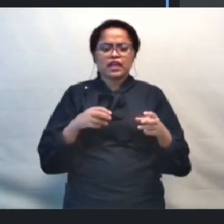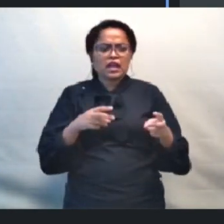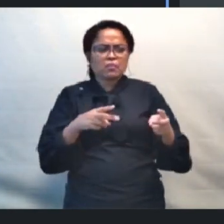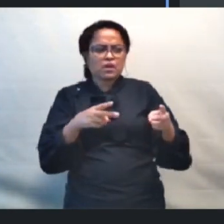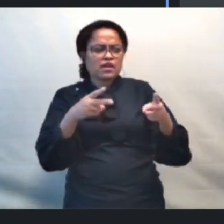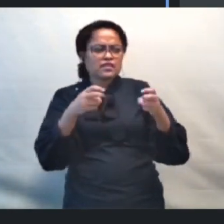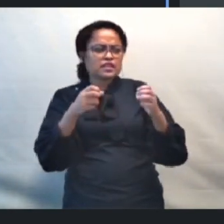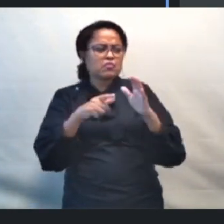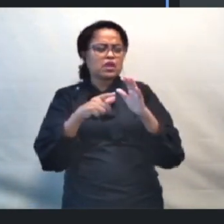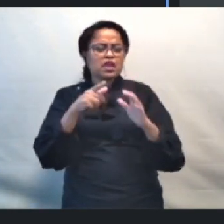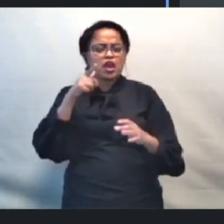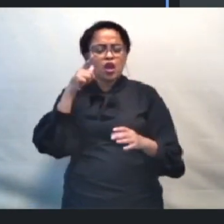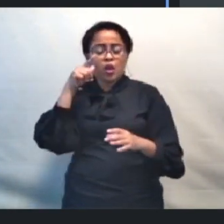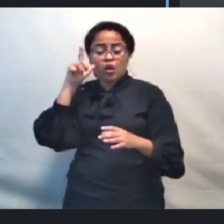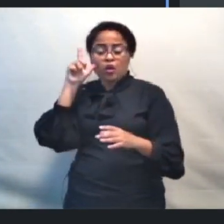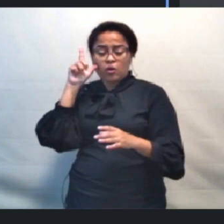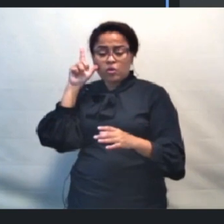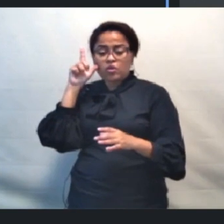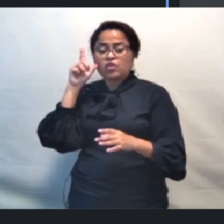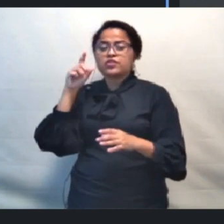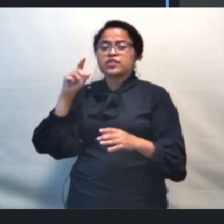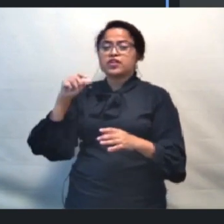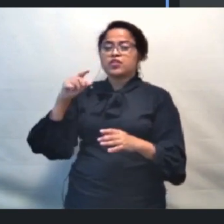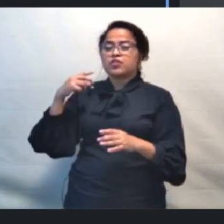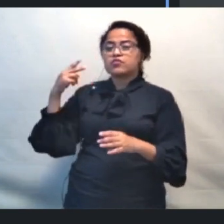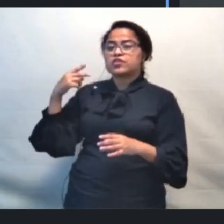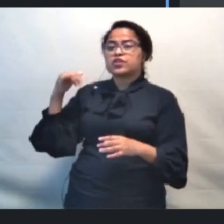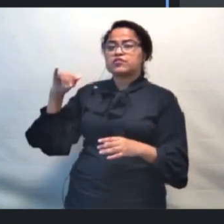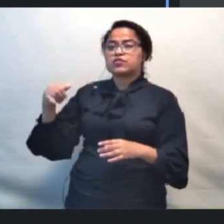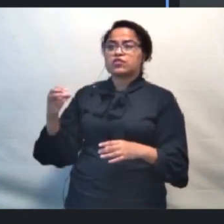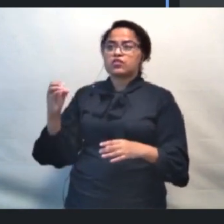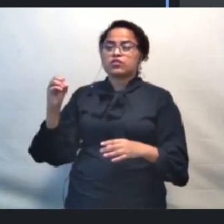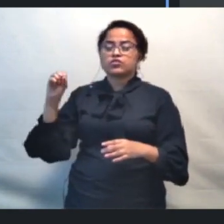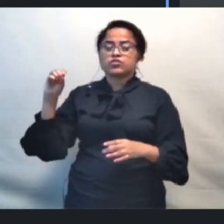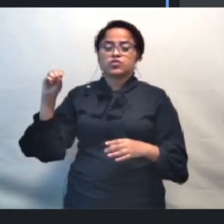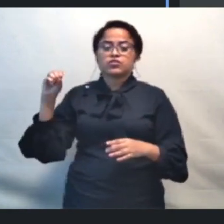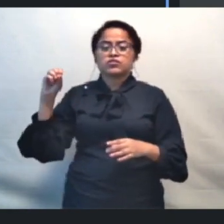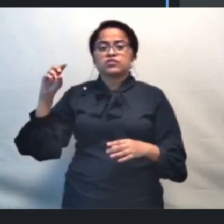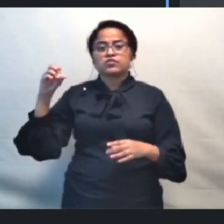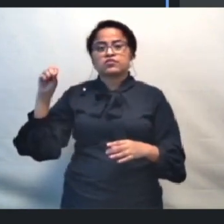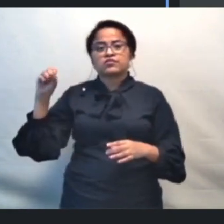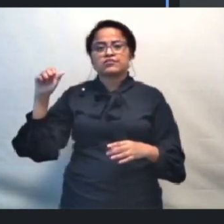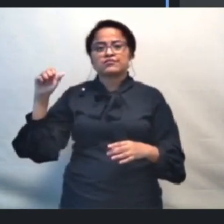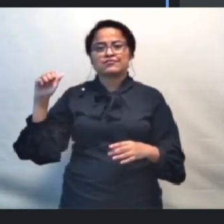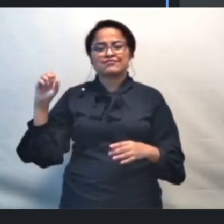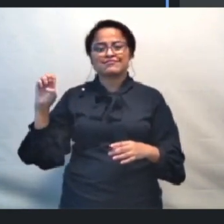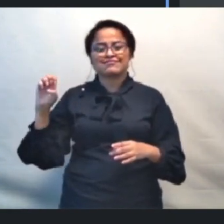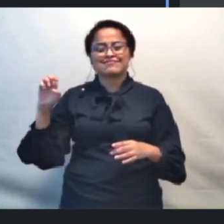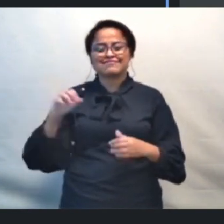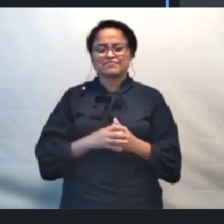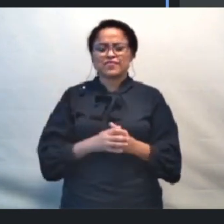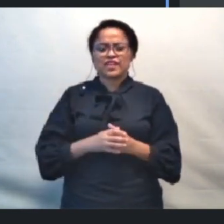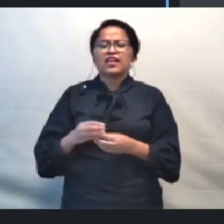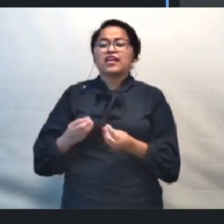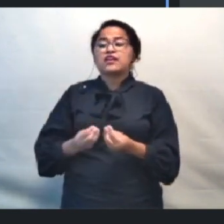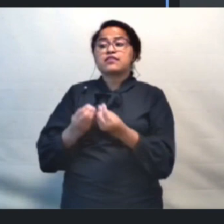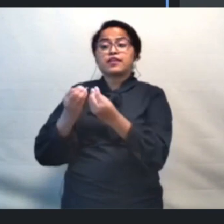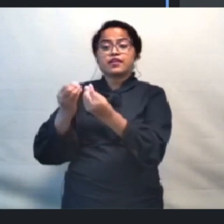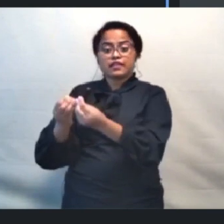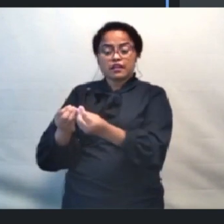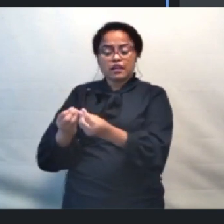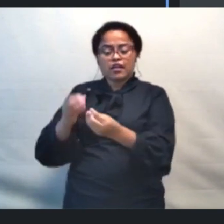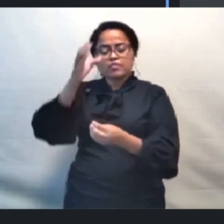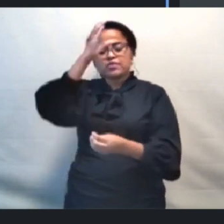nessa audiência o vereador Zé Ferreira comentou do ofício que entregamos ontem à Câmara Municipal com os